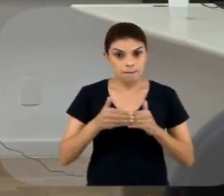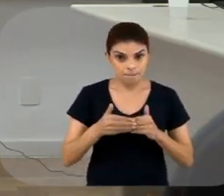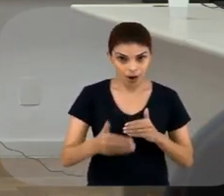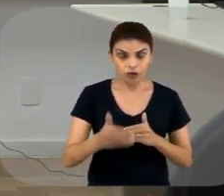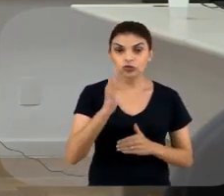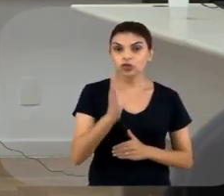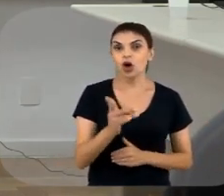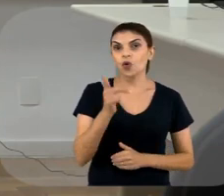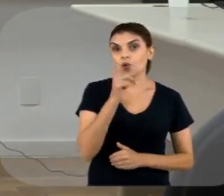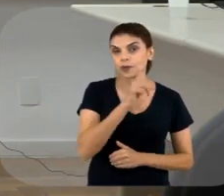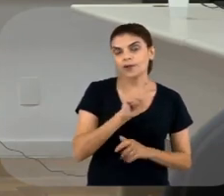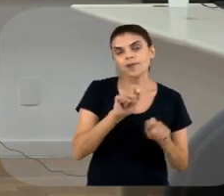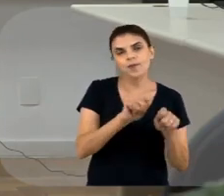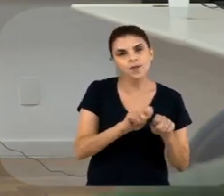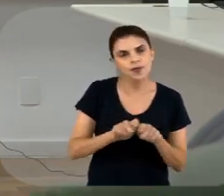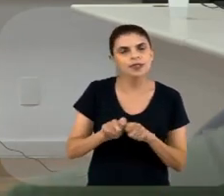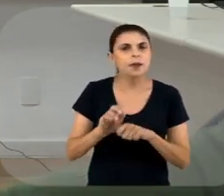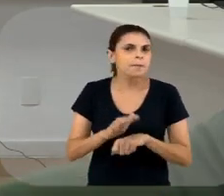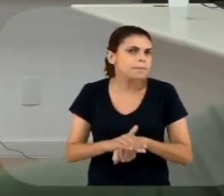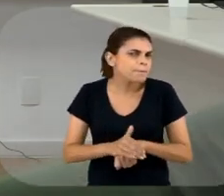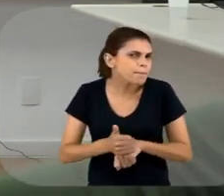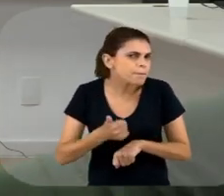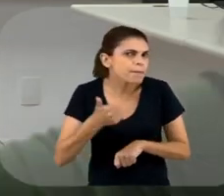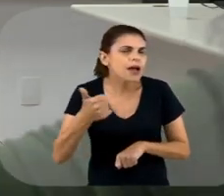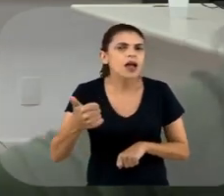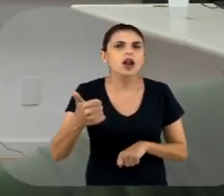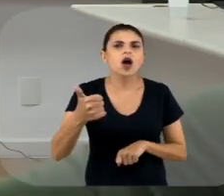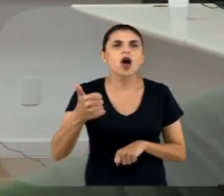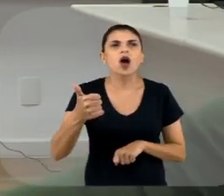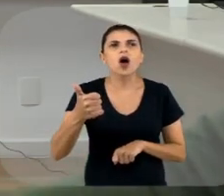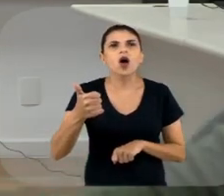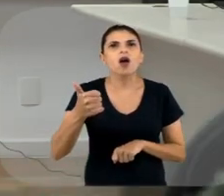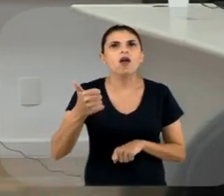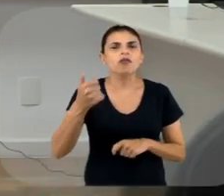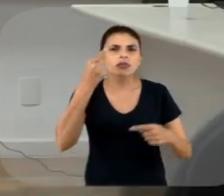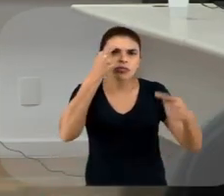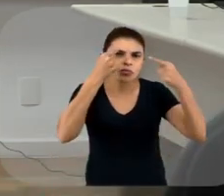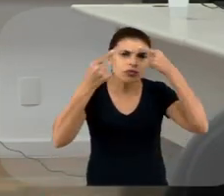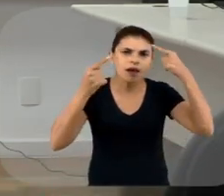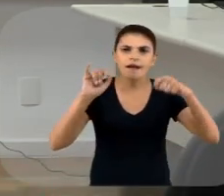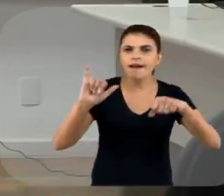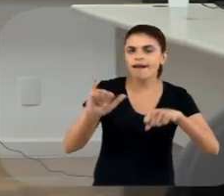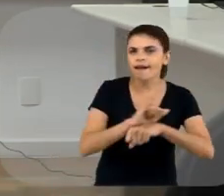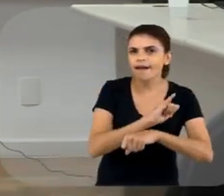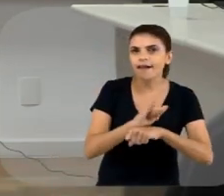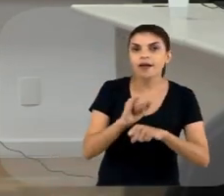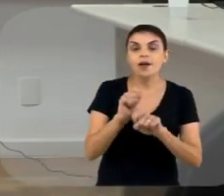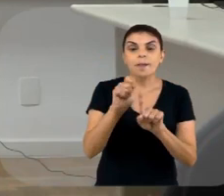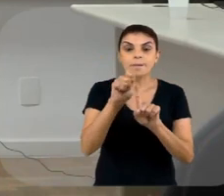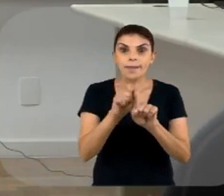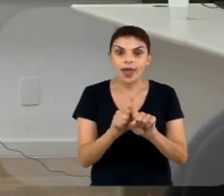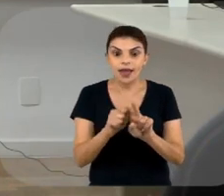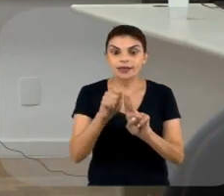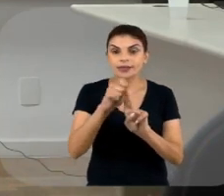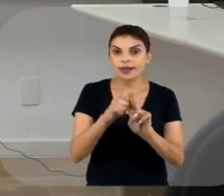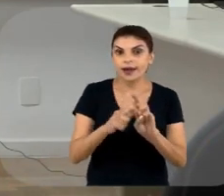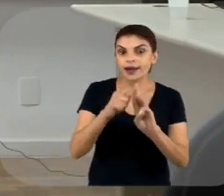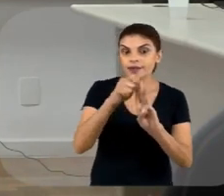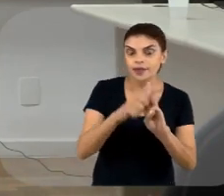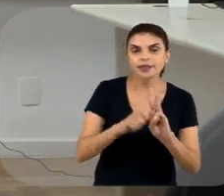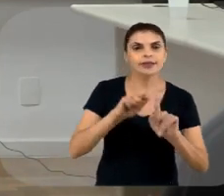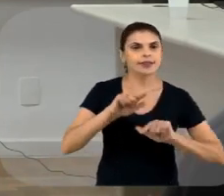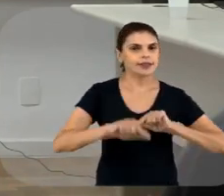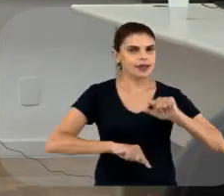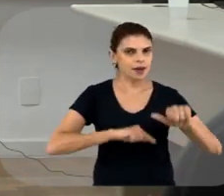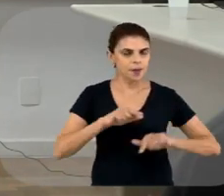partir disso, vamos aí, né, na melhor das hipóteses, depois de 2-3 meses de